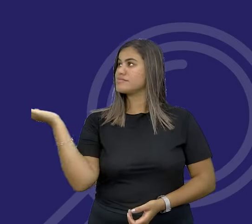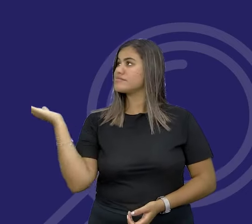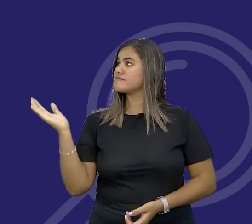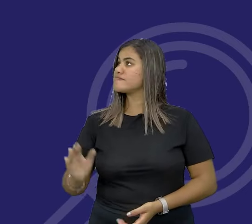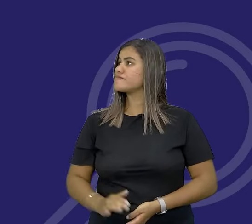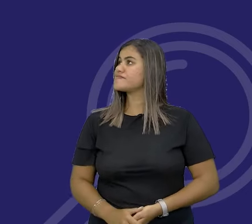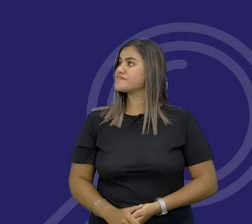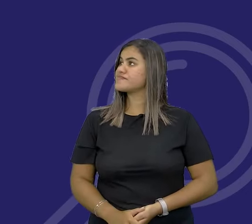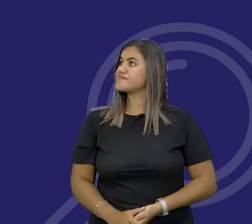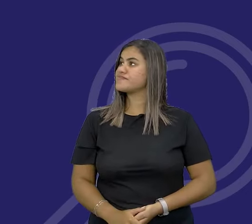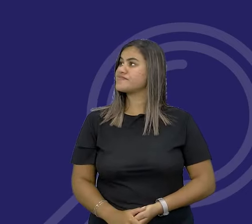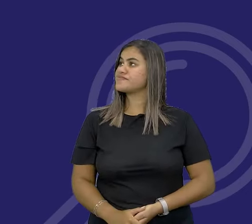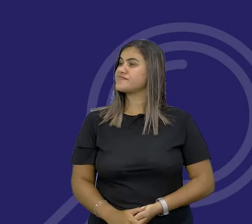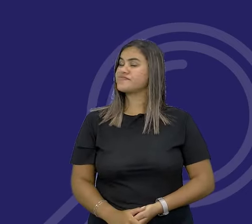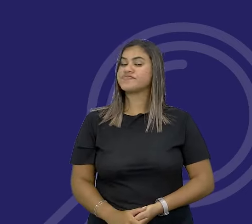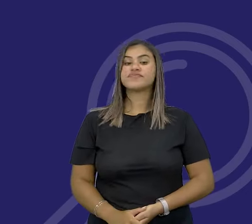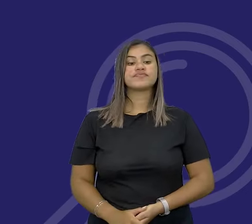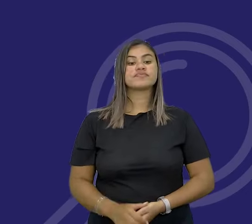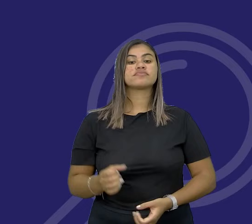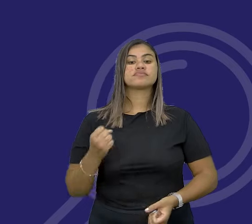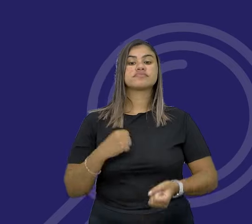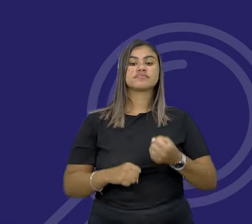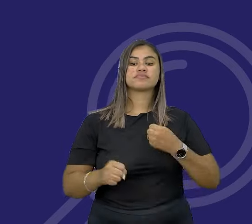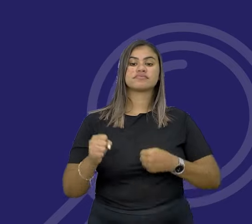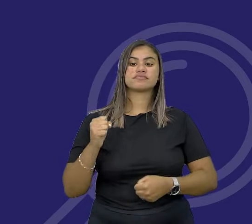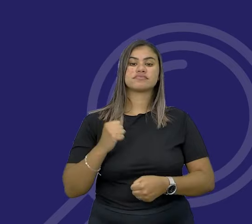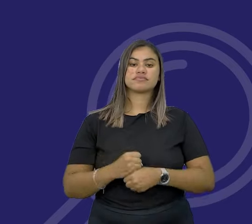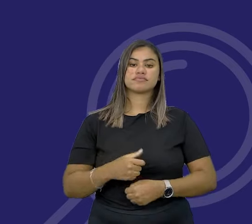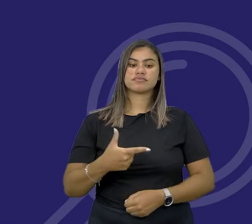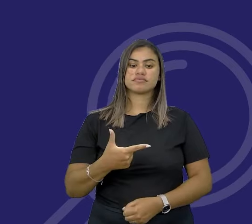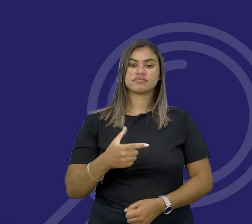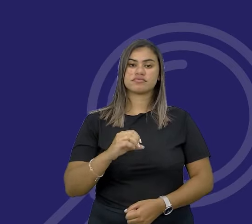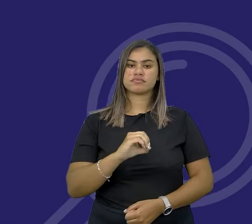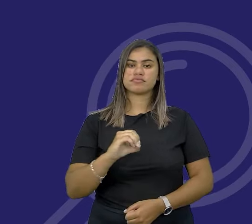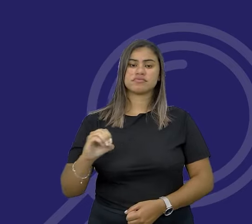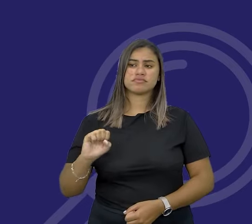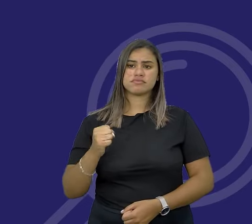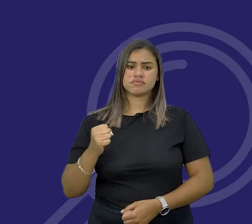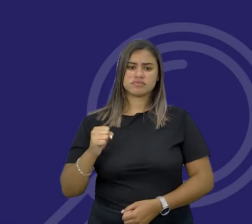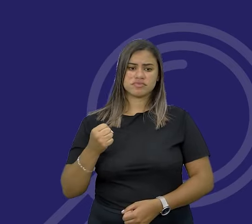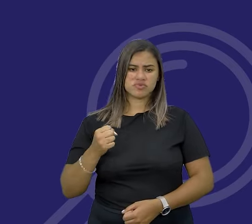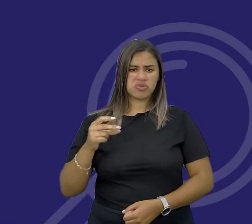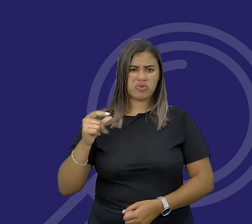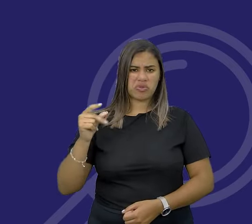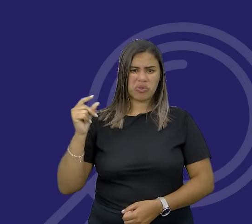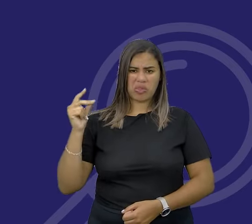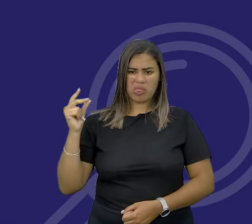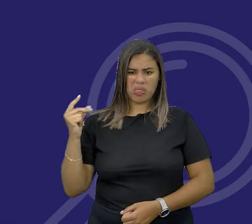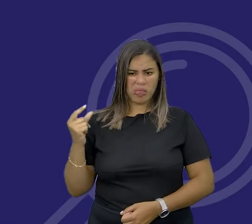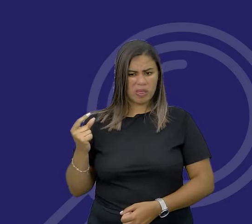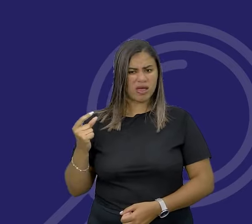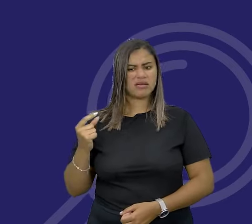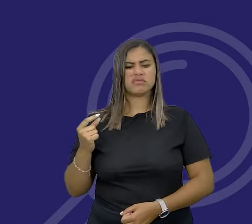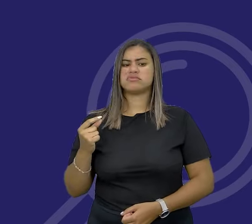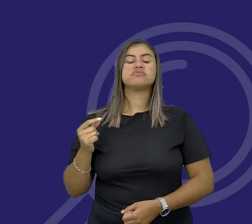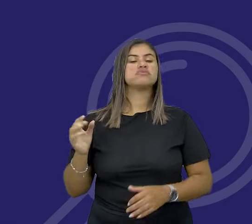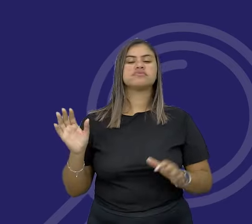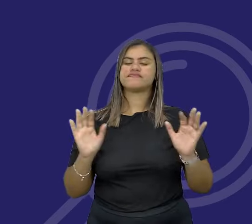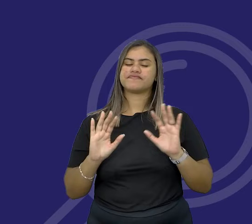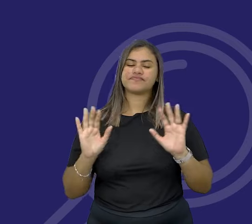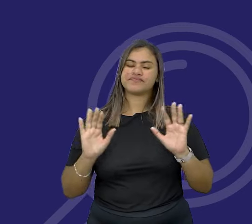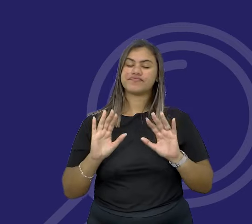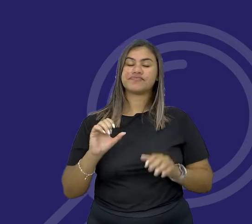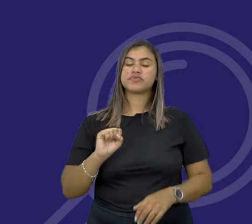A gente tem uma do Saresp 2008, daí muitos vão me questionar, mas Mariana, é muito antigo 2008. O que acontece